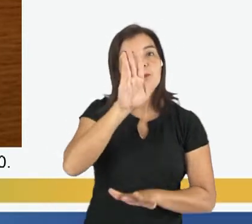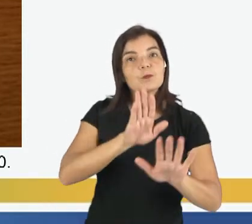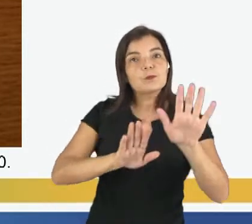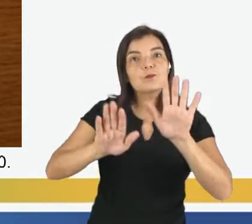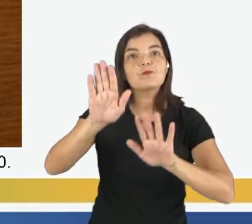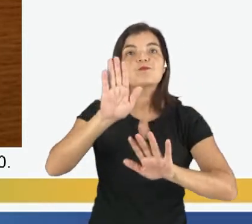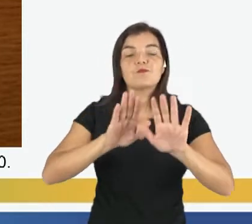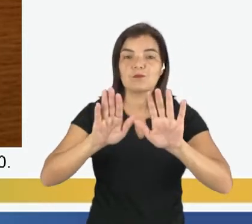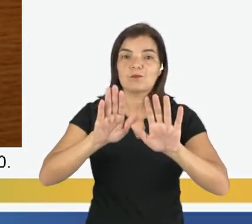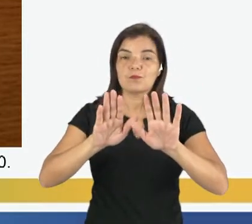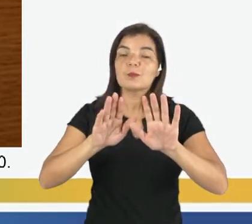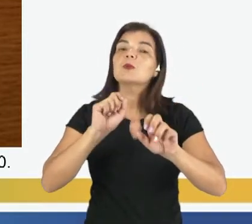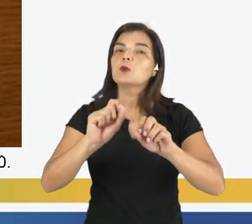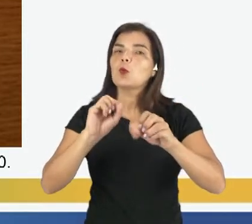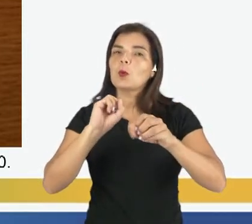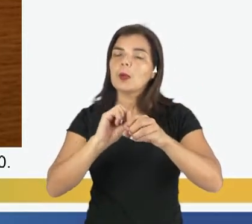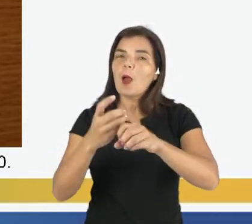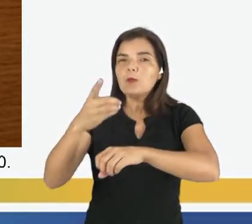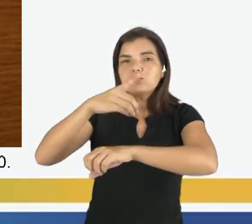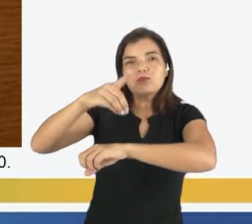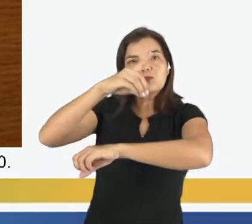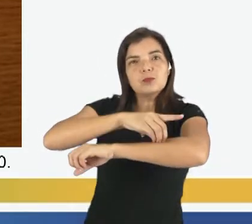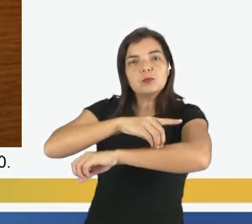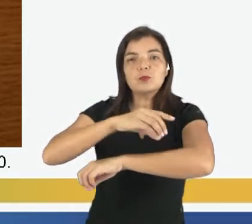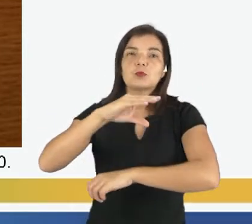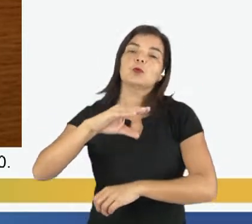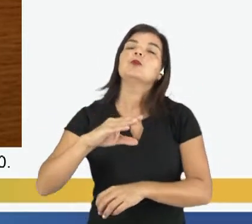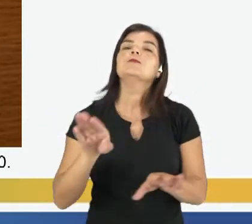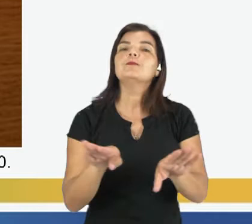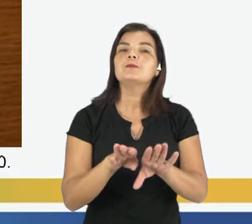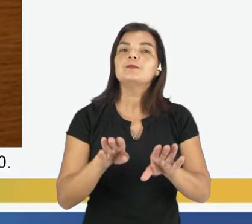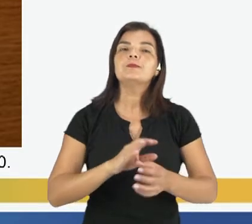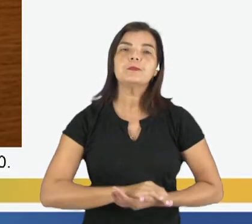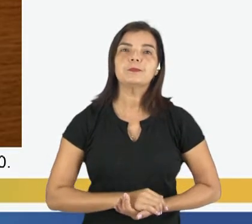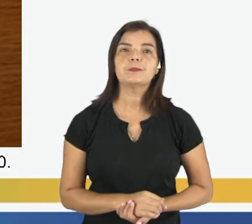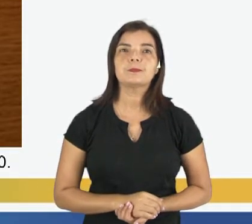sobre o vírus chikungunya e o mosquito da dengue.